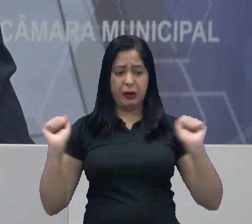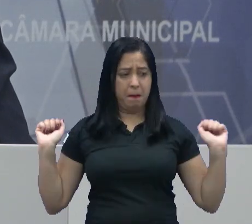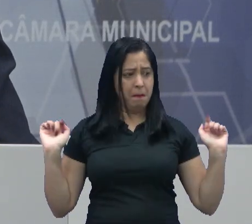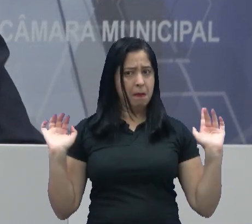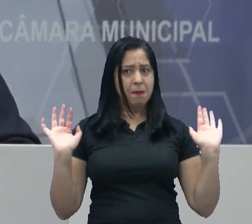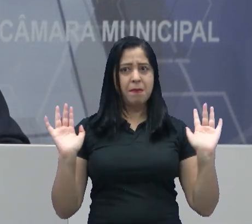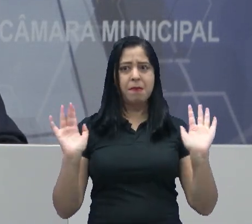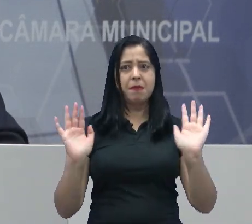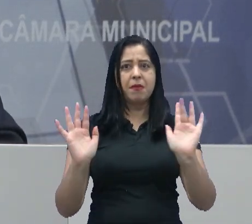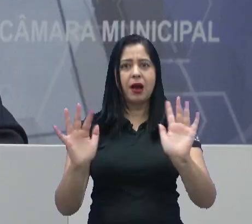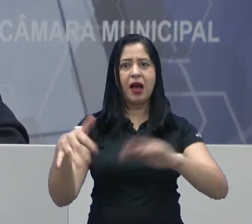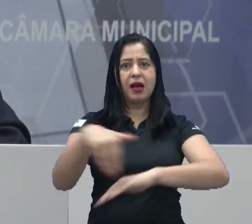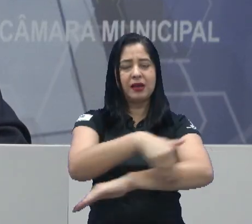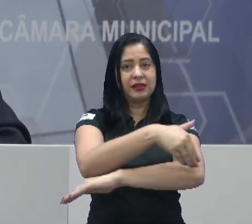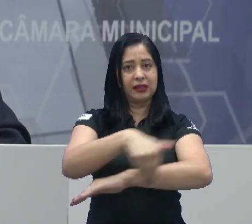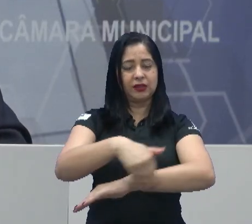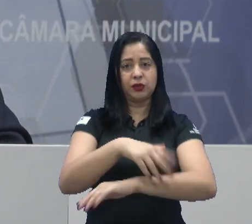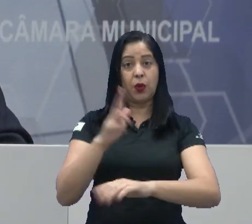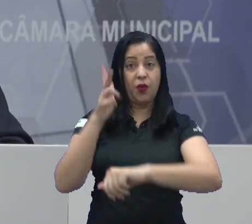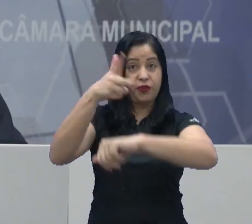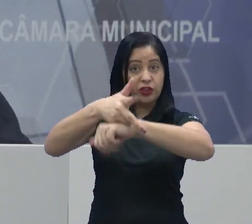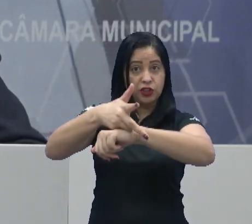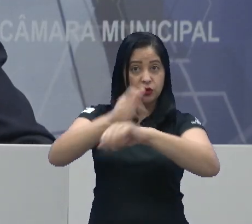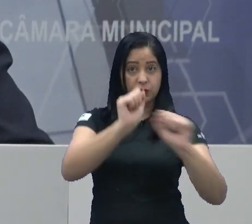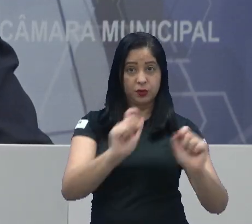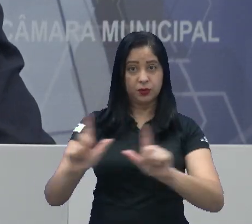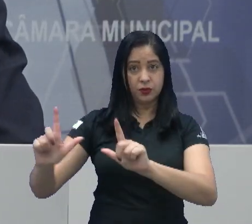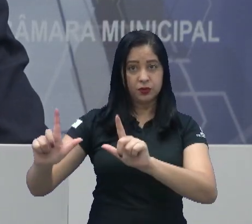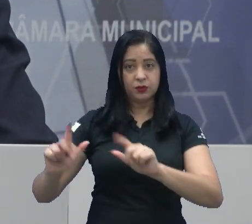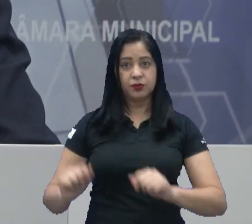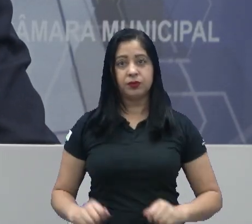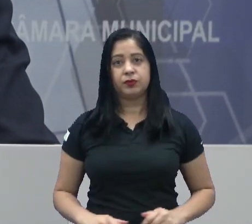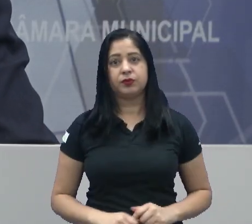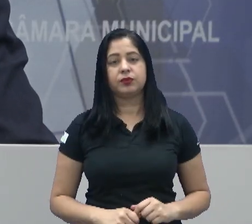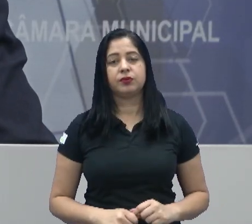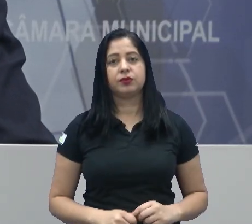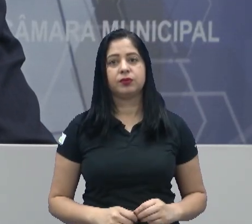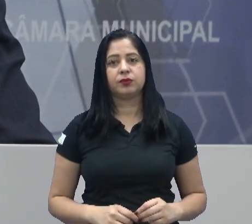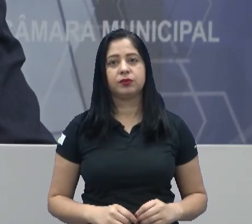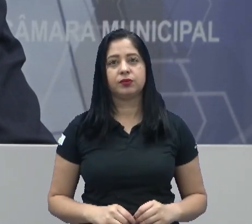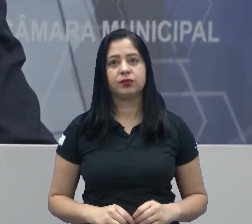as ruas. Coloca o vídeo para mim, Betão, por favor.